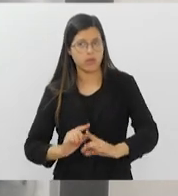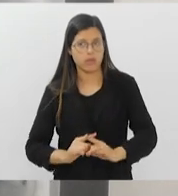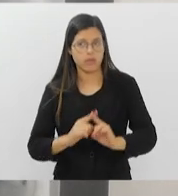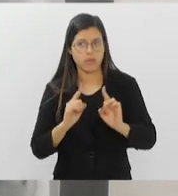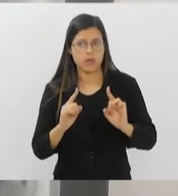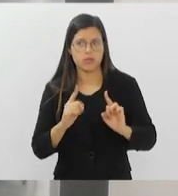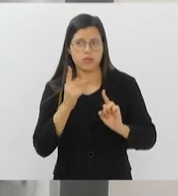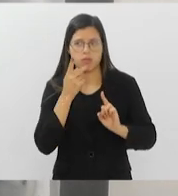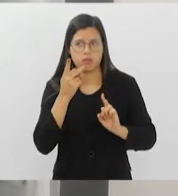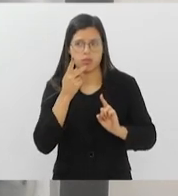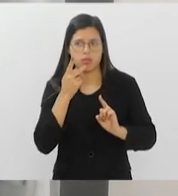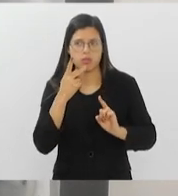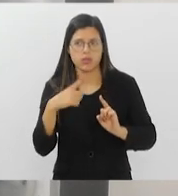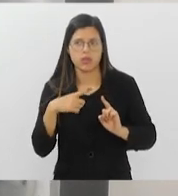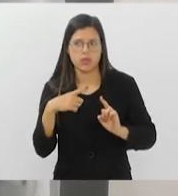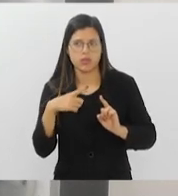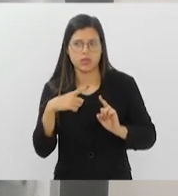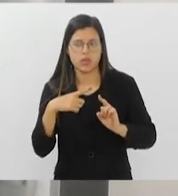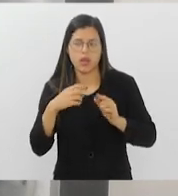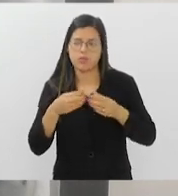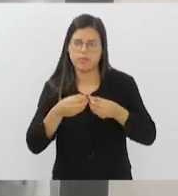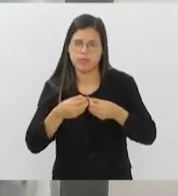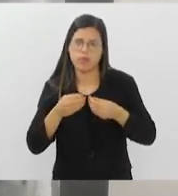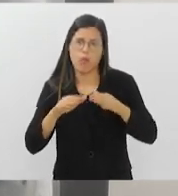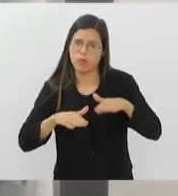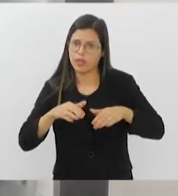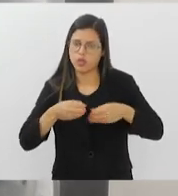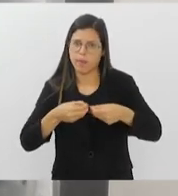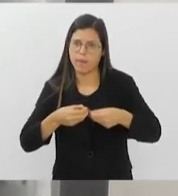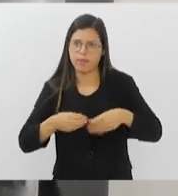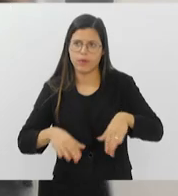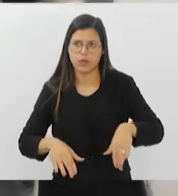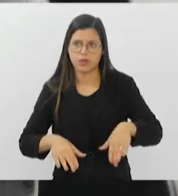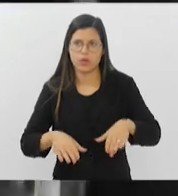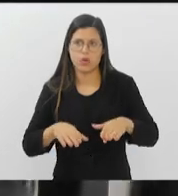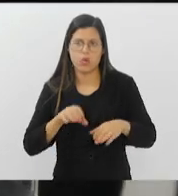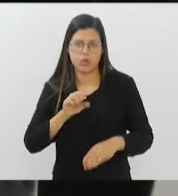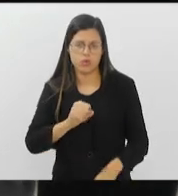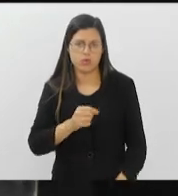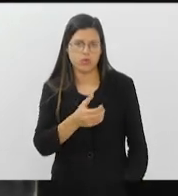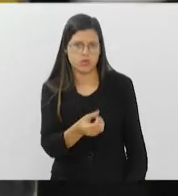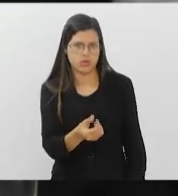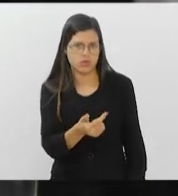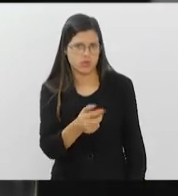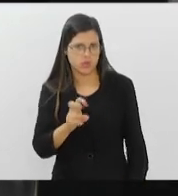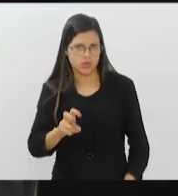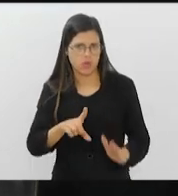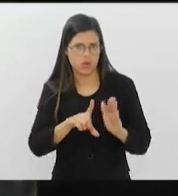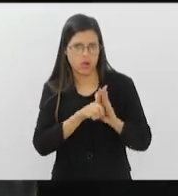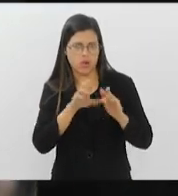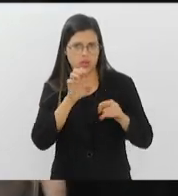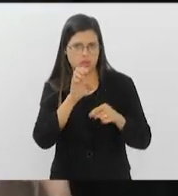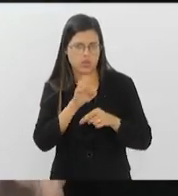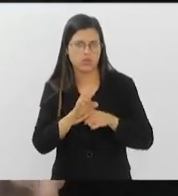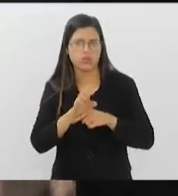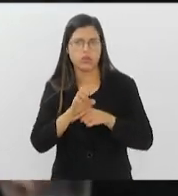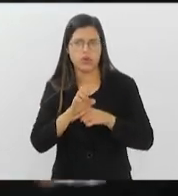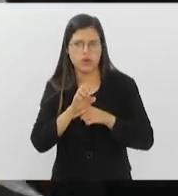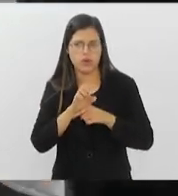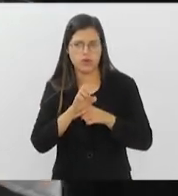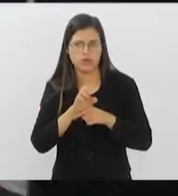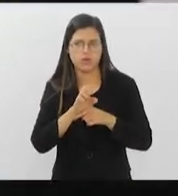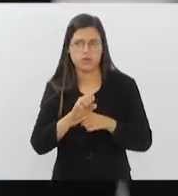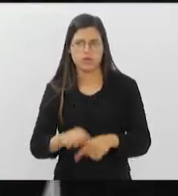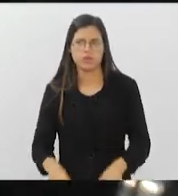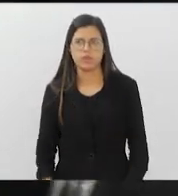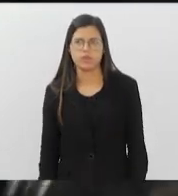estou suscitando aqui uma eventual prejudicabilidade em razão da 8.625, uma lei estadual de 18 de novembro. Sim, mas